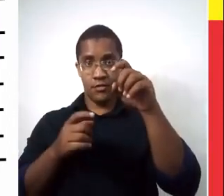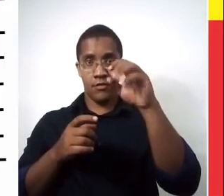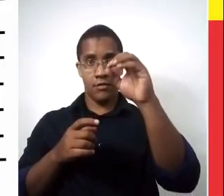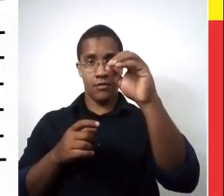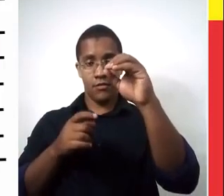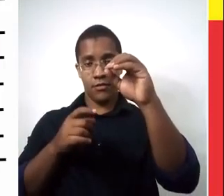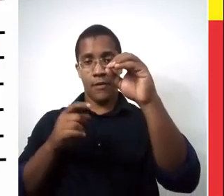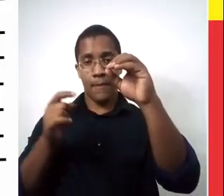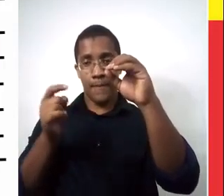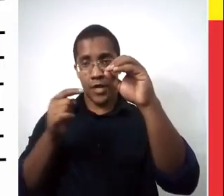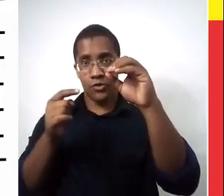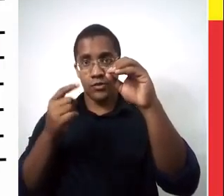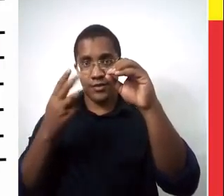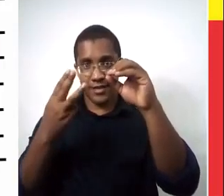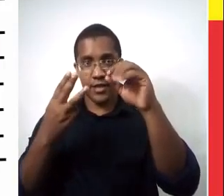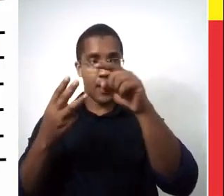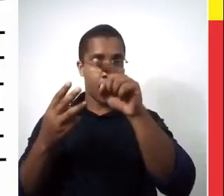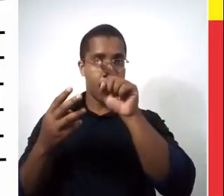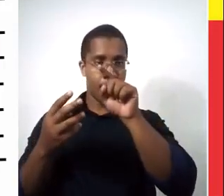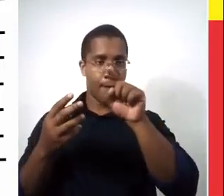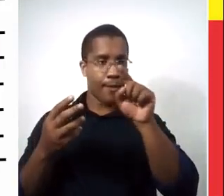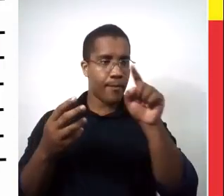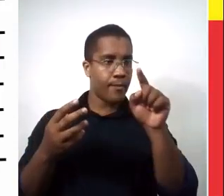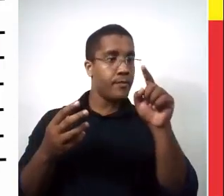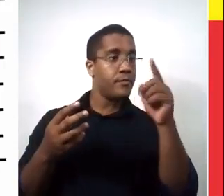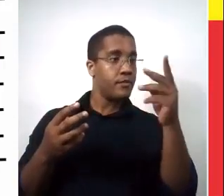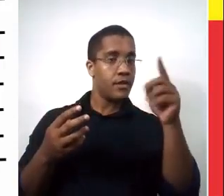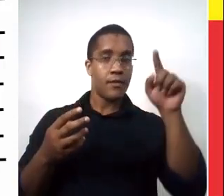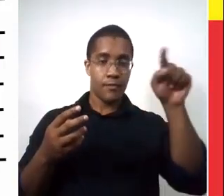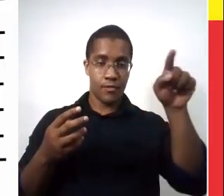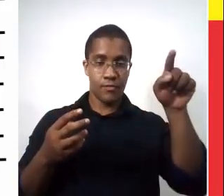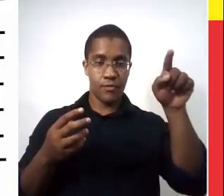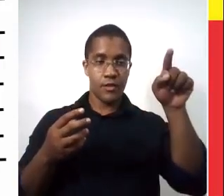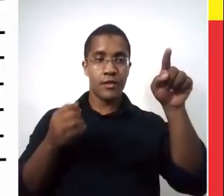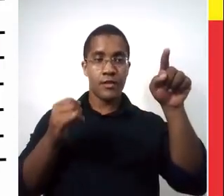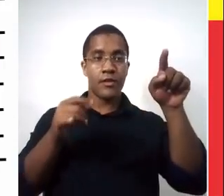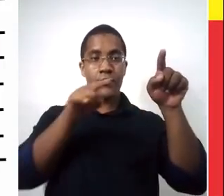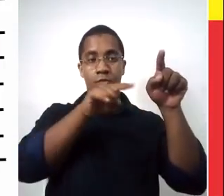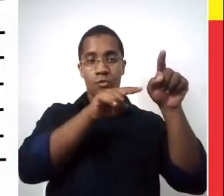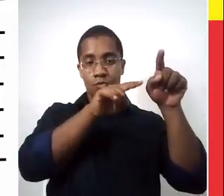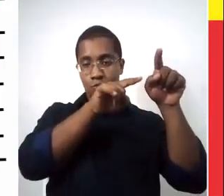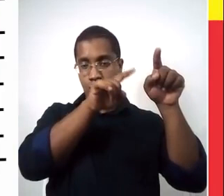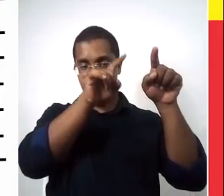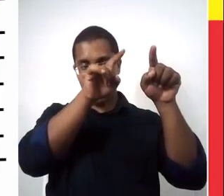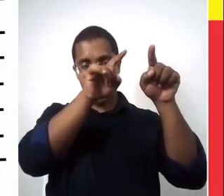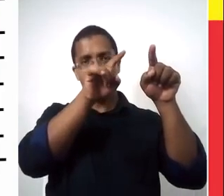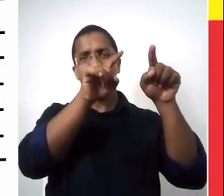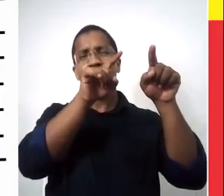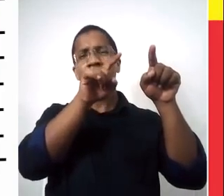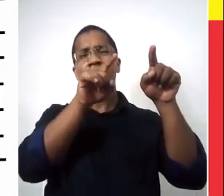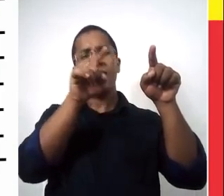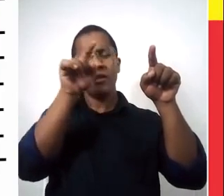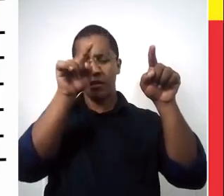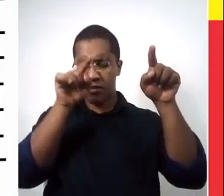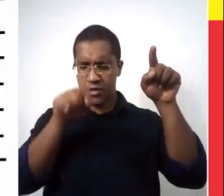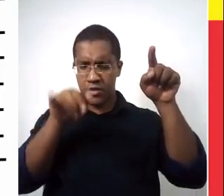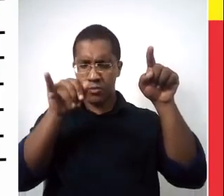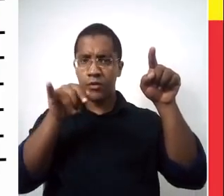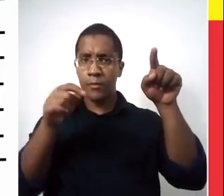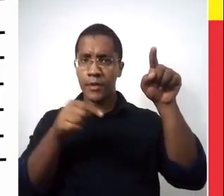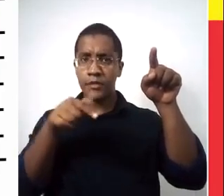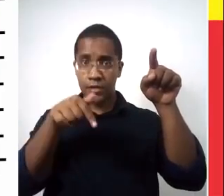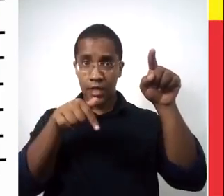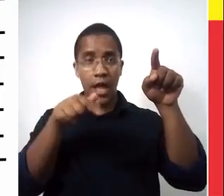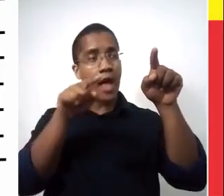menos 3. Quando for sair, ele vai sair menos 7. Então você vai olhar na reta do x, ver onde tem menos 3 e